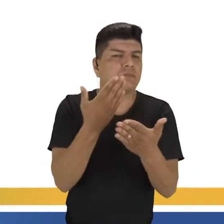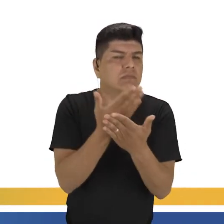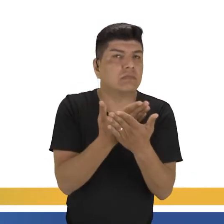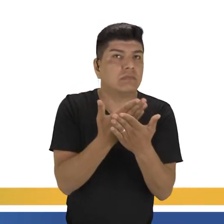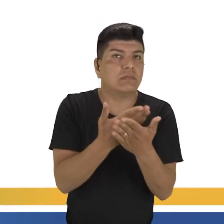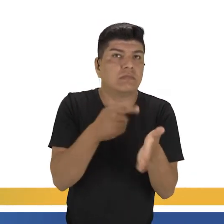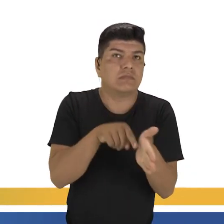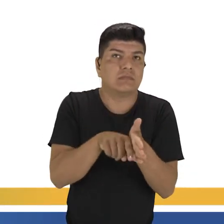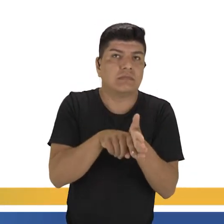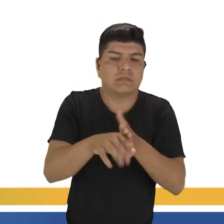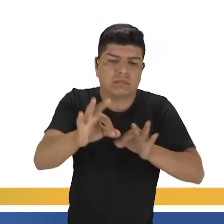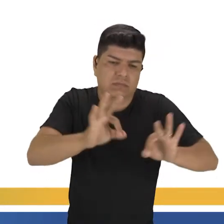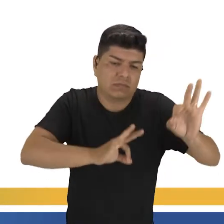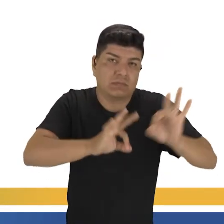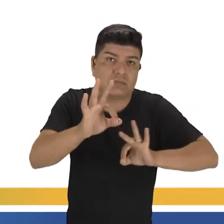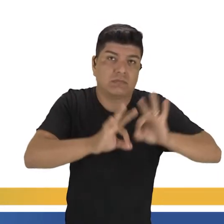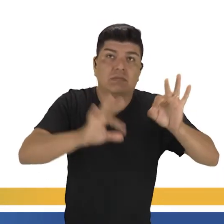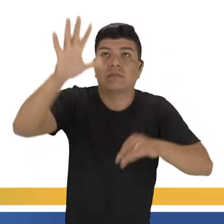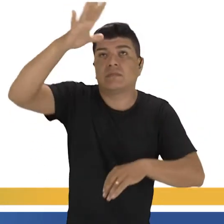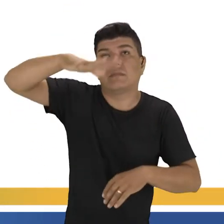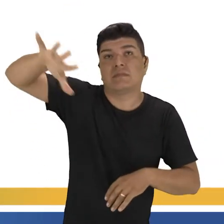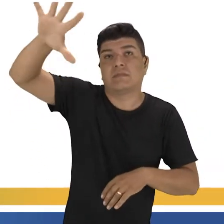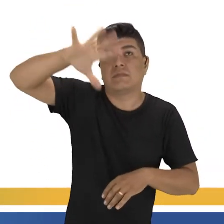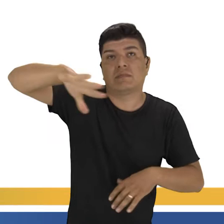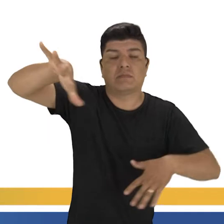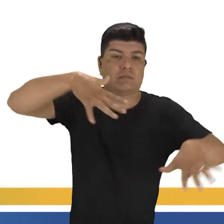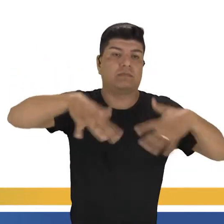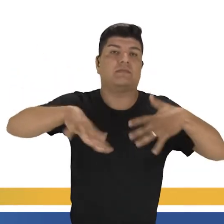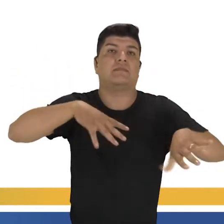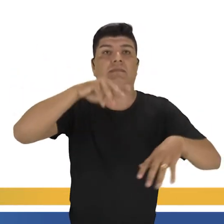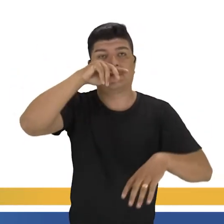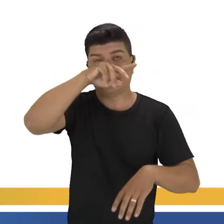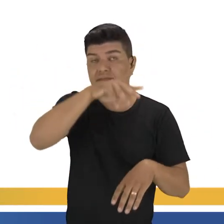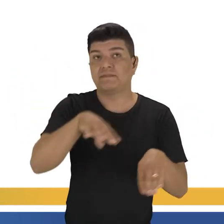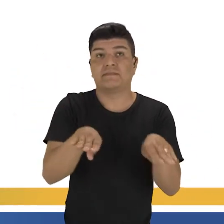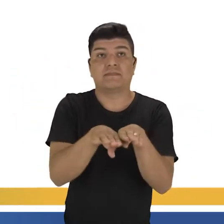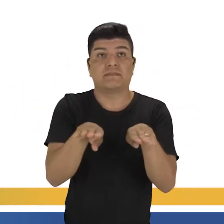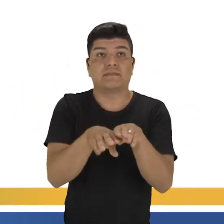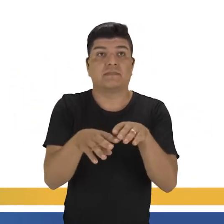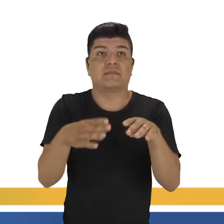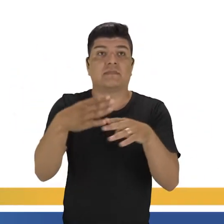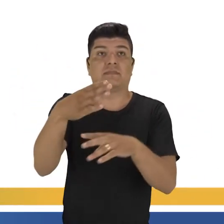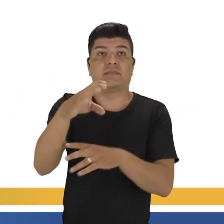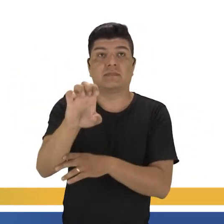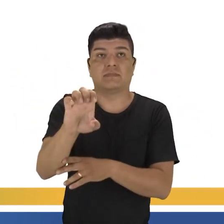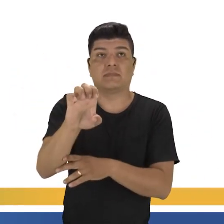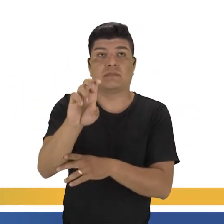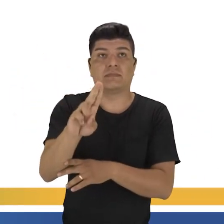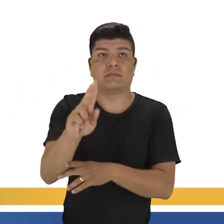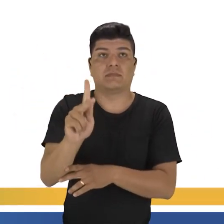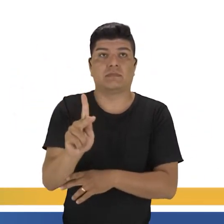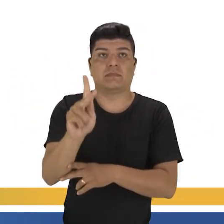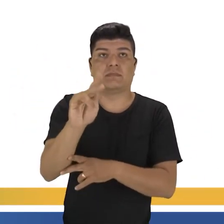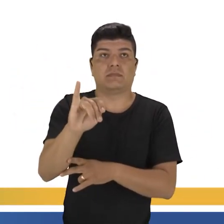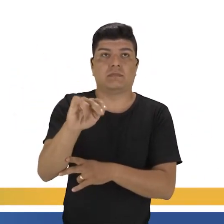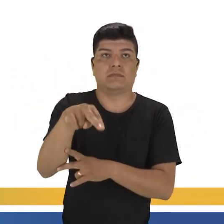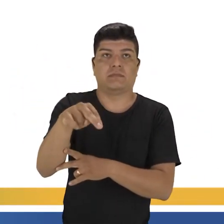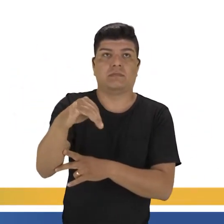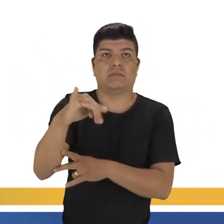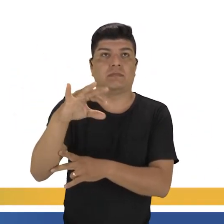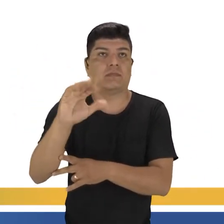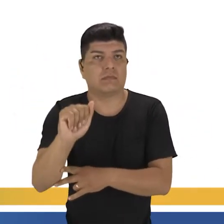da organização espacial dos movimentos. E também criou a eukinética, é o estudo dos